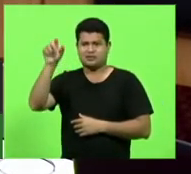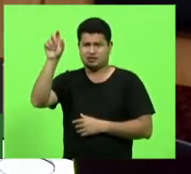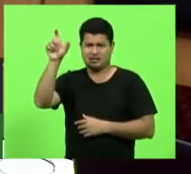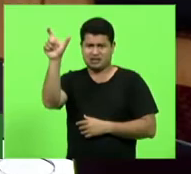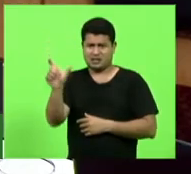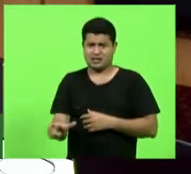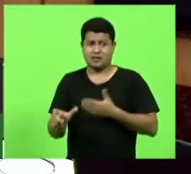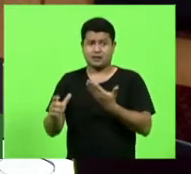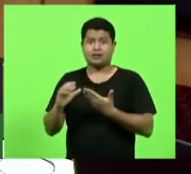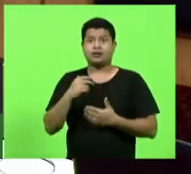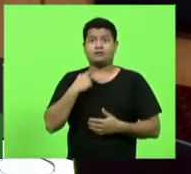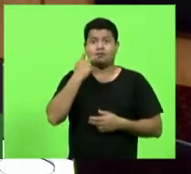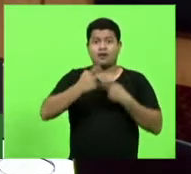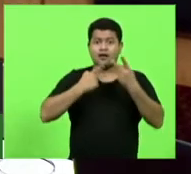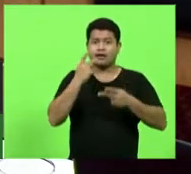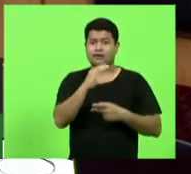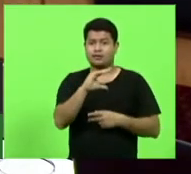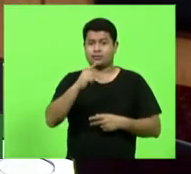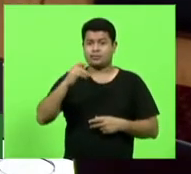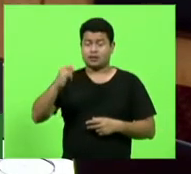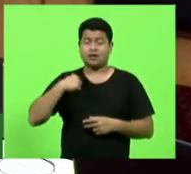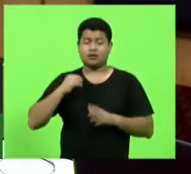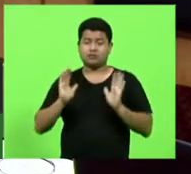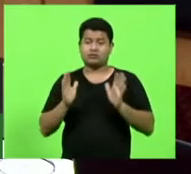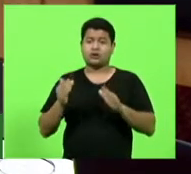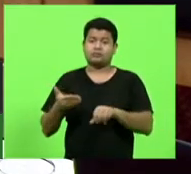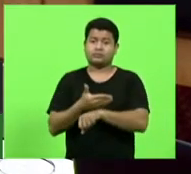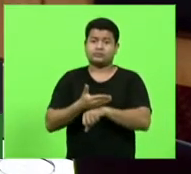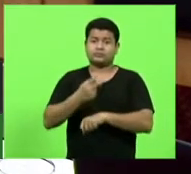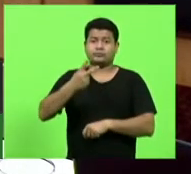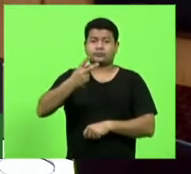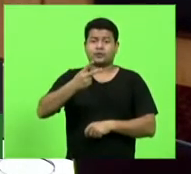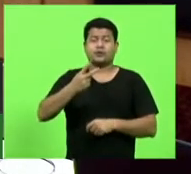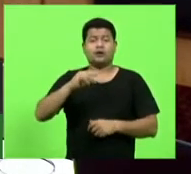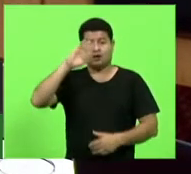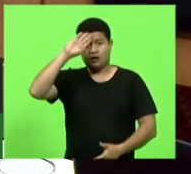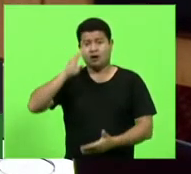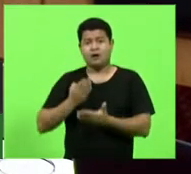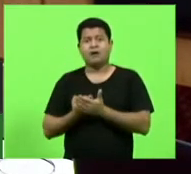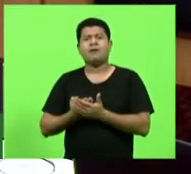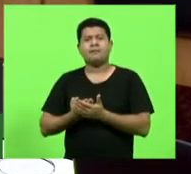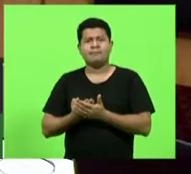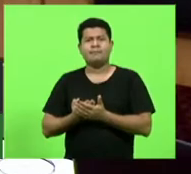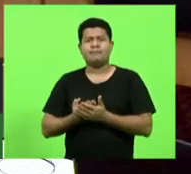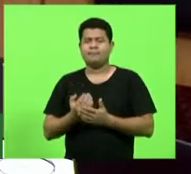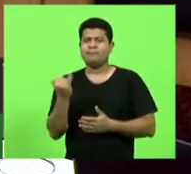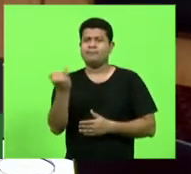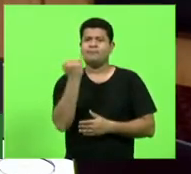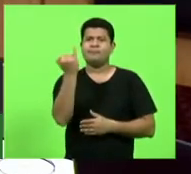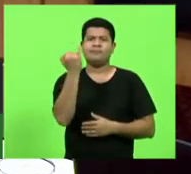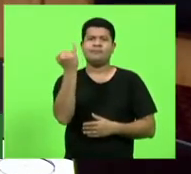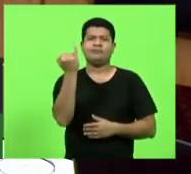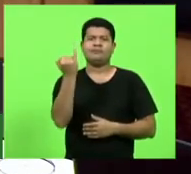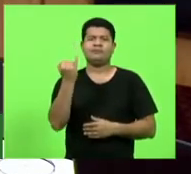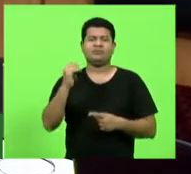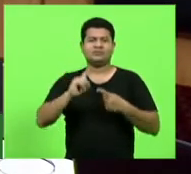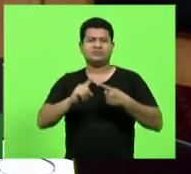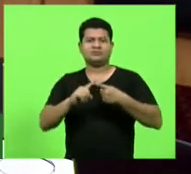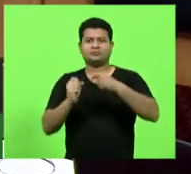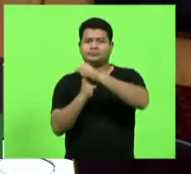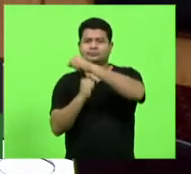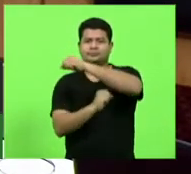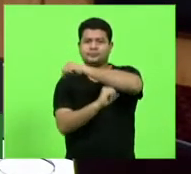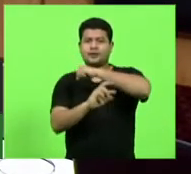CPI hoje, eu mesmo tendo participado de duas aqui, que acredito que foram de extrema importância, tanto a da Ponte